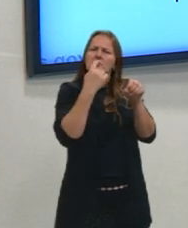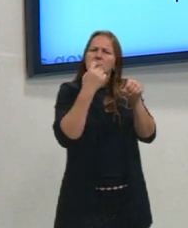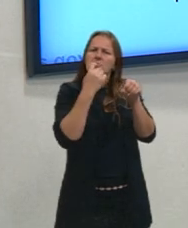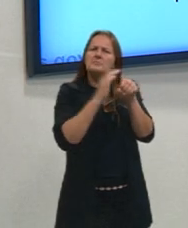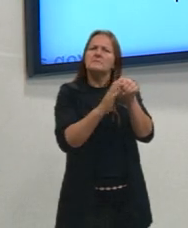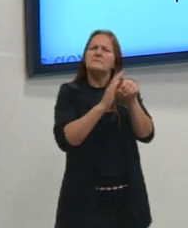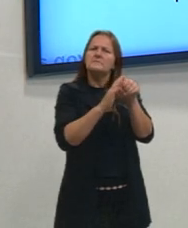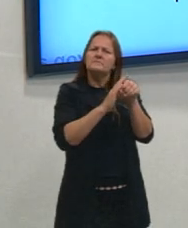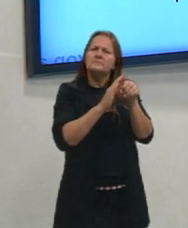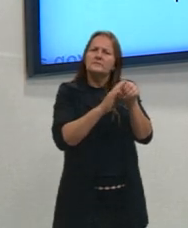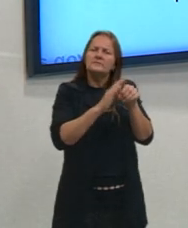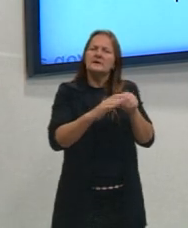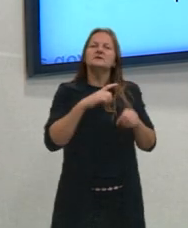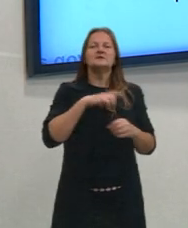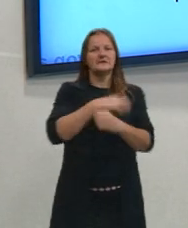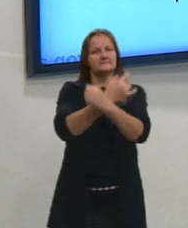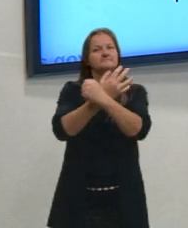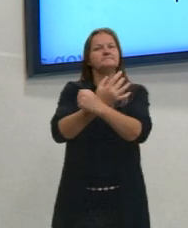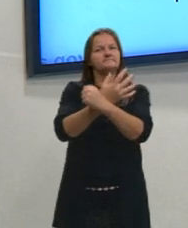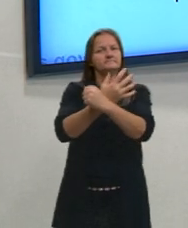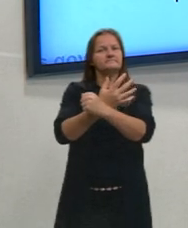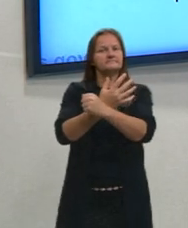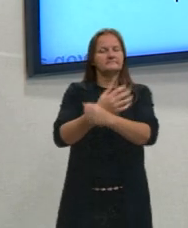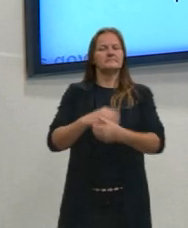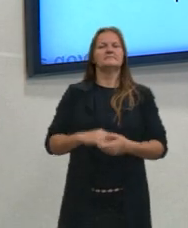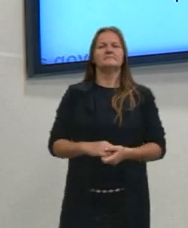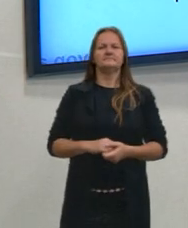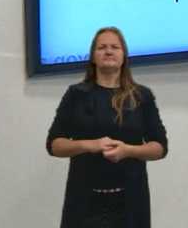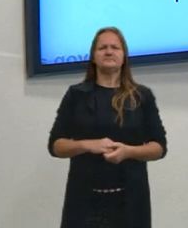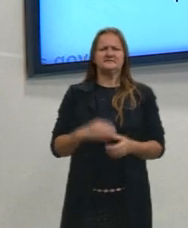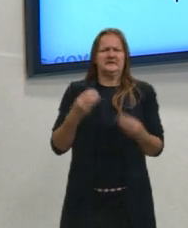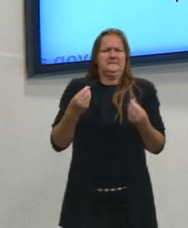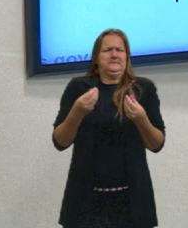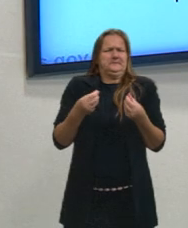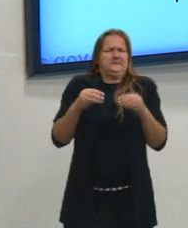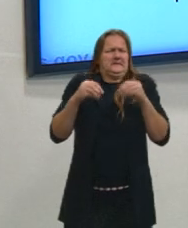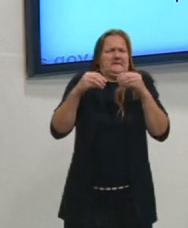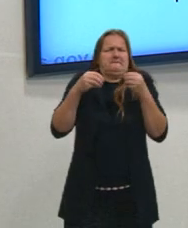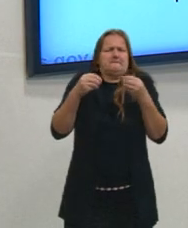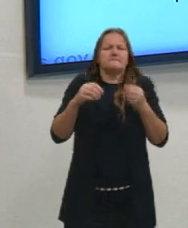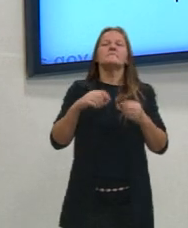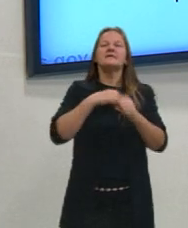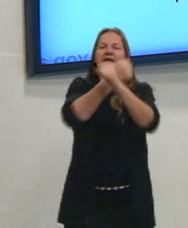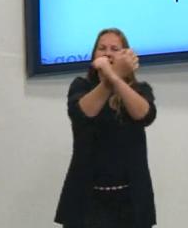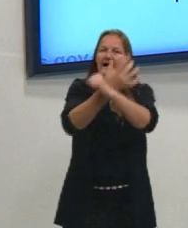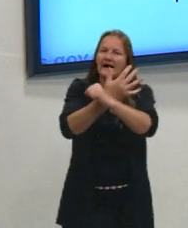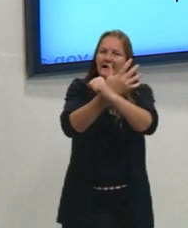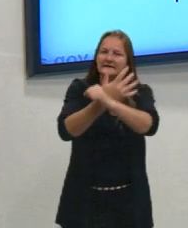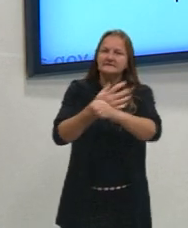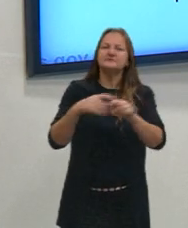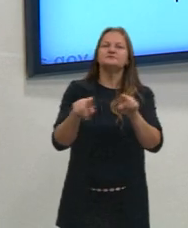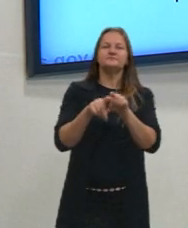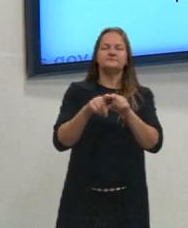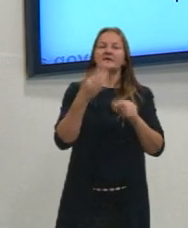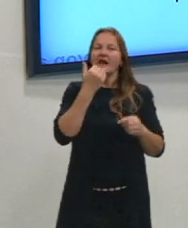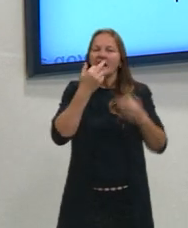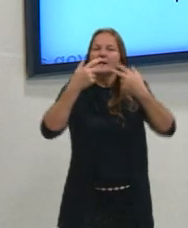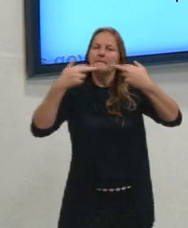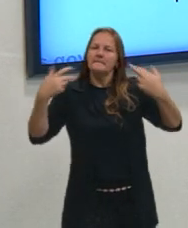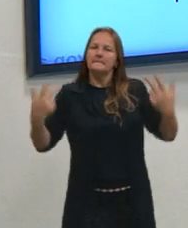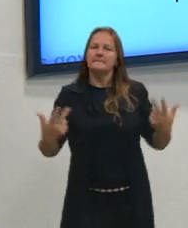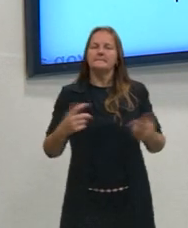saladinha com tomate mais Verde tem aquela sensação azeda né de tem gente que era característica ácida da dos